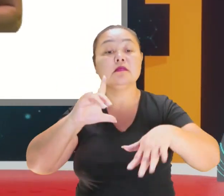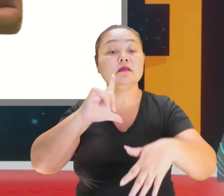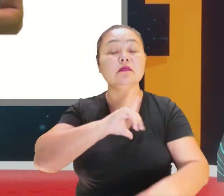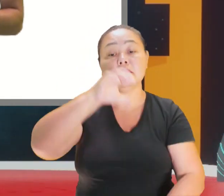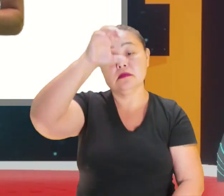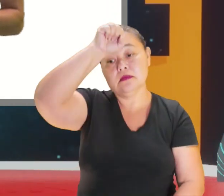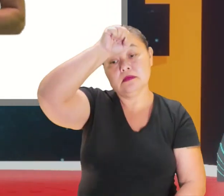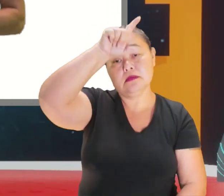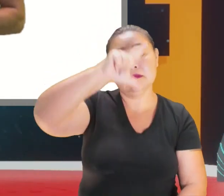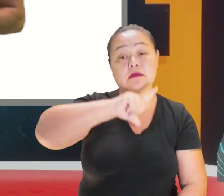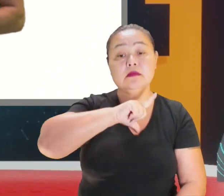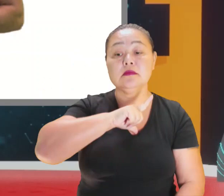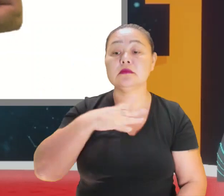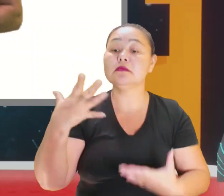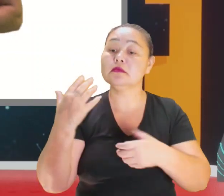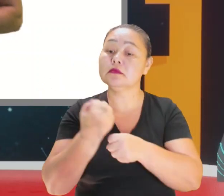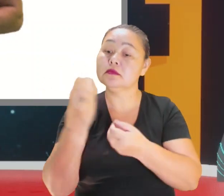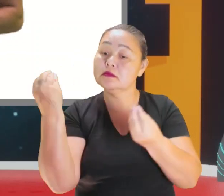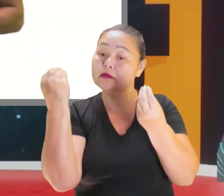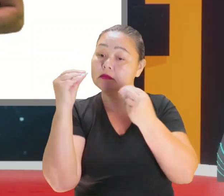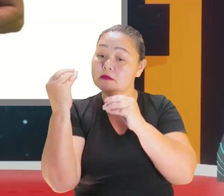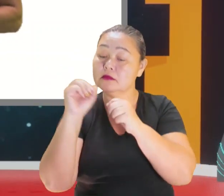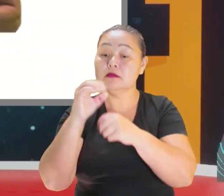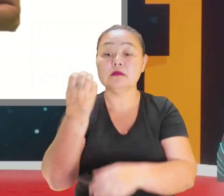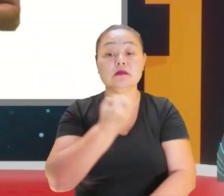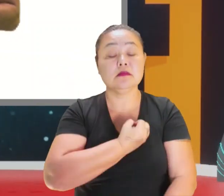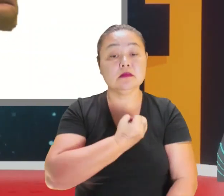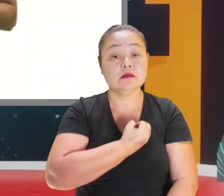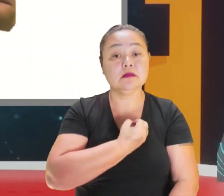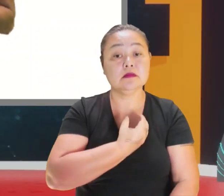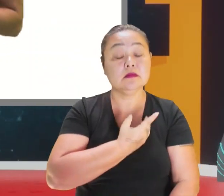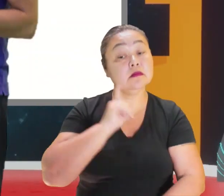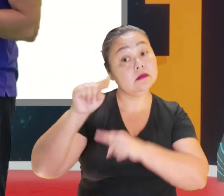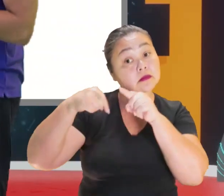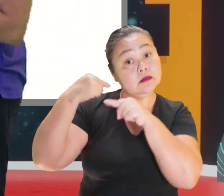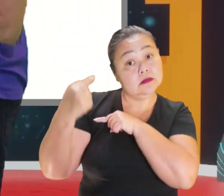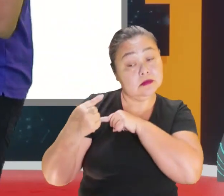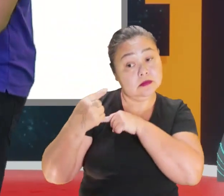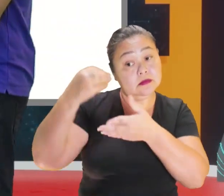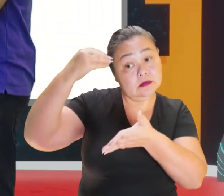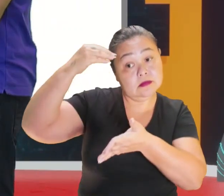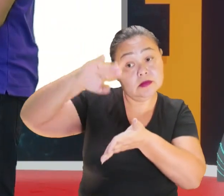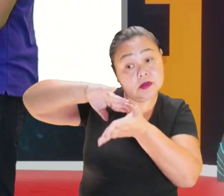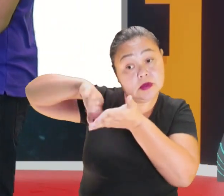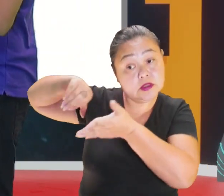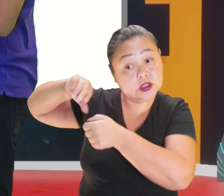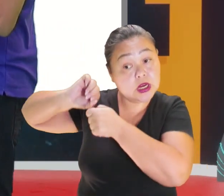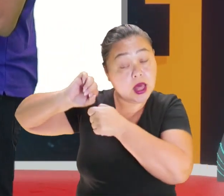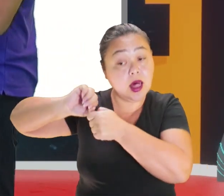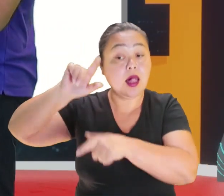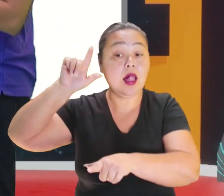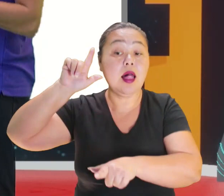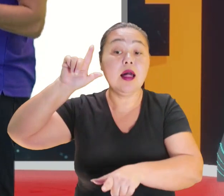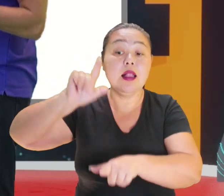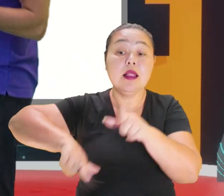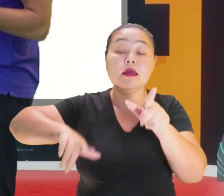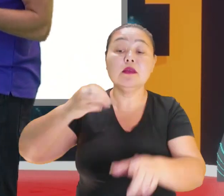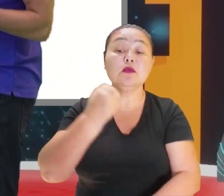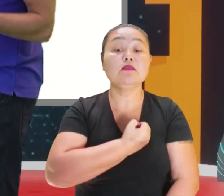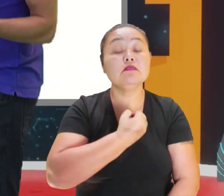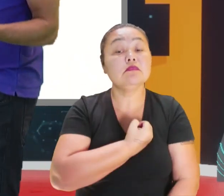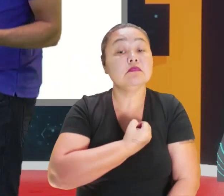Vocês aprenderam a fazer expressões numéricas. Então, depois que eu tirar a letra e colocar um número, vai virar o